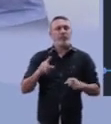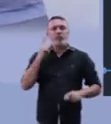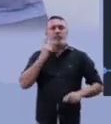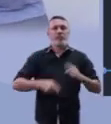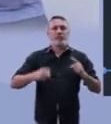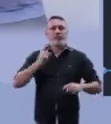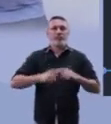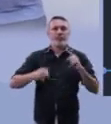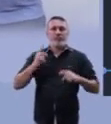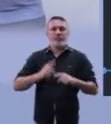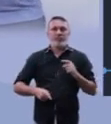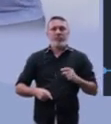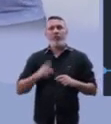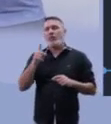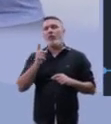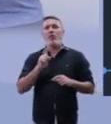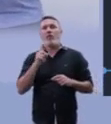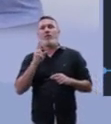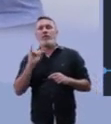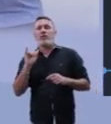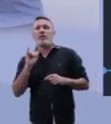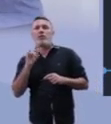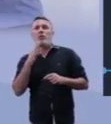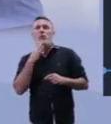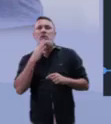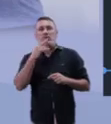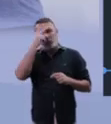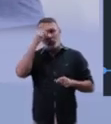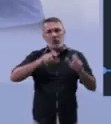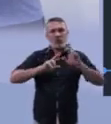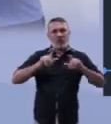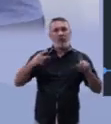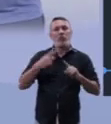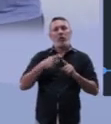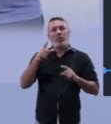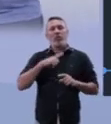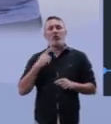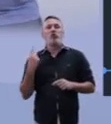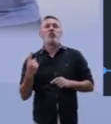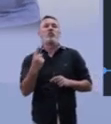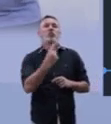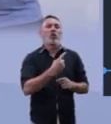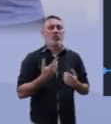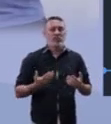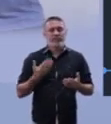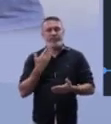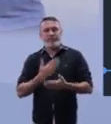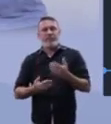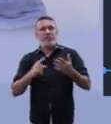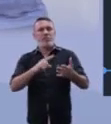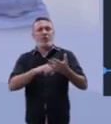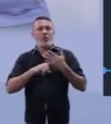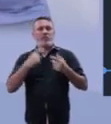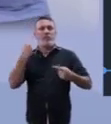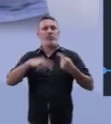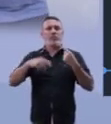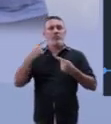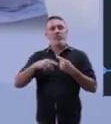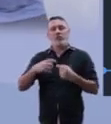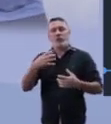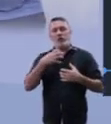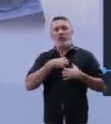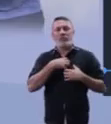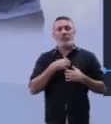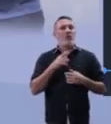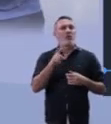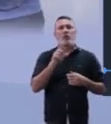não permite isso. Você não vai conhecer o diferente porque você vai conhecer somente aquilo que está no seu individualismo, que ela vai apresentar